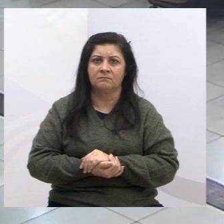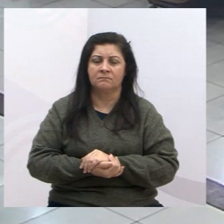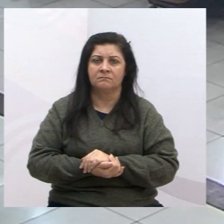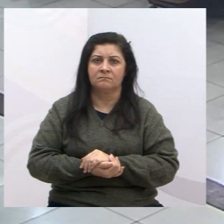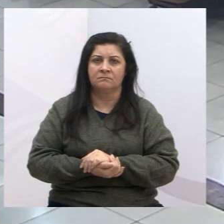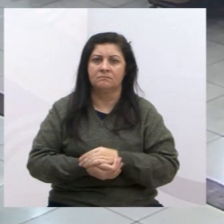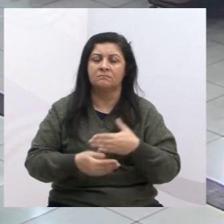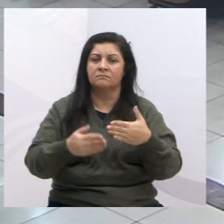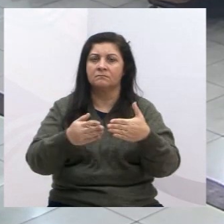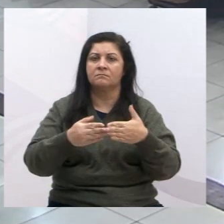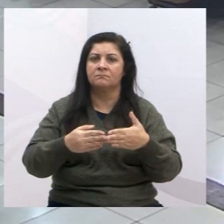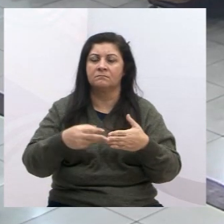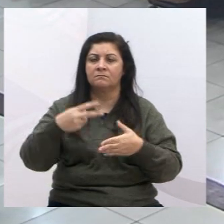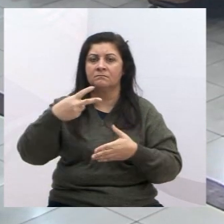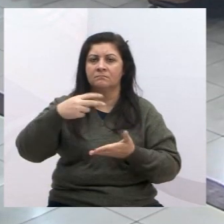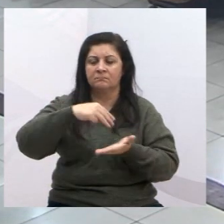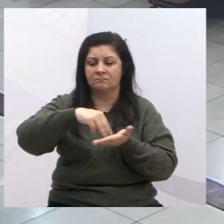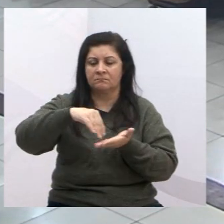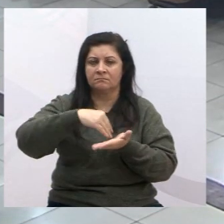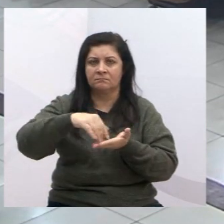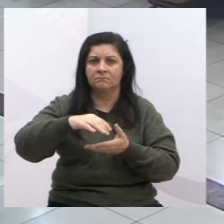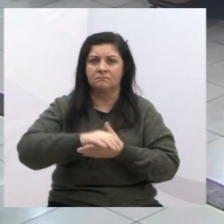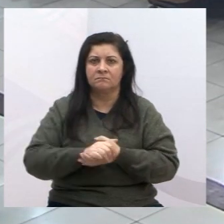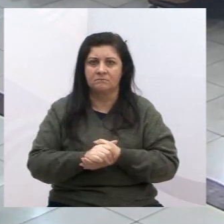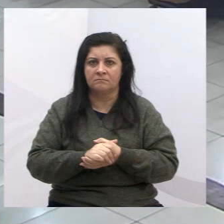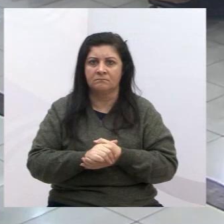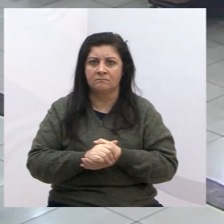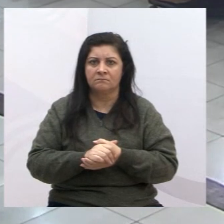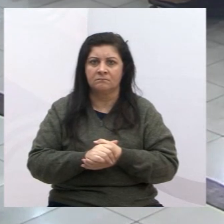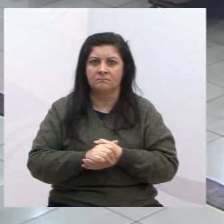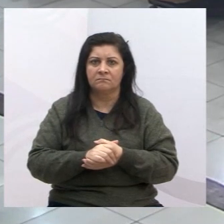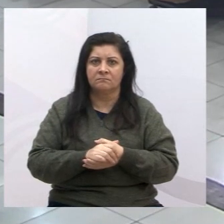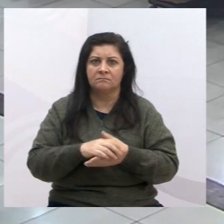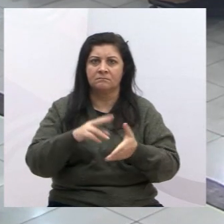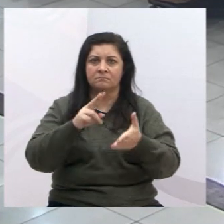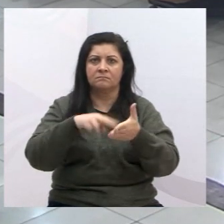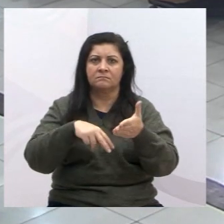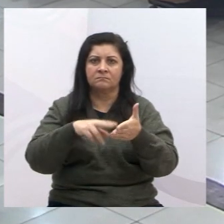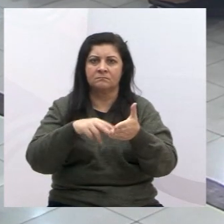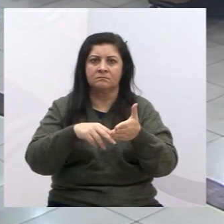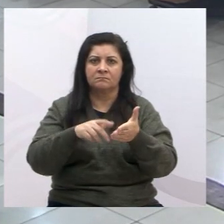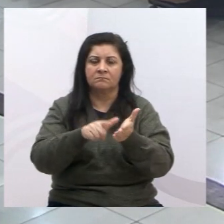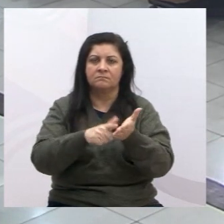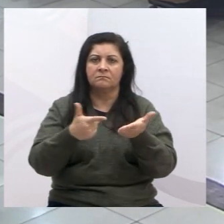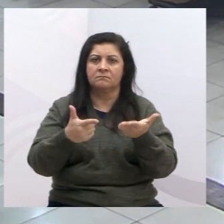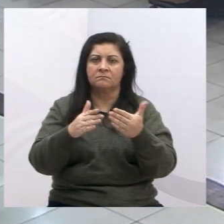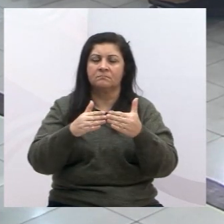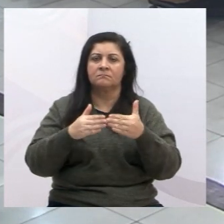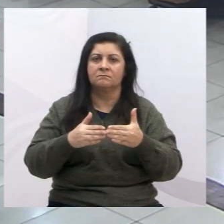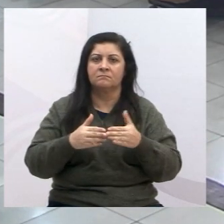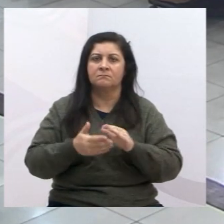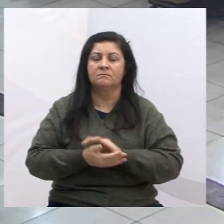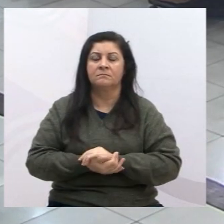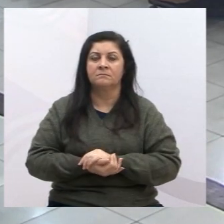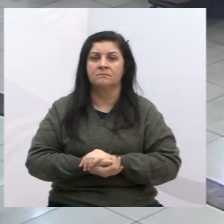Solicito ao segundo secretário que faça a leitura da síntese dos requerimentos protocolados para esta sessão.